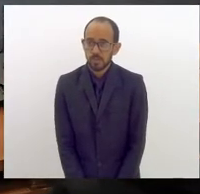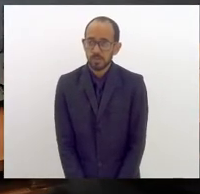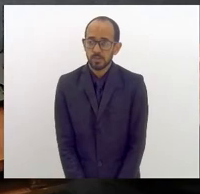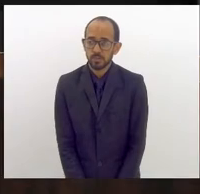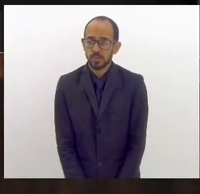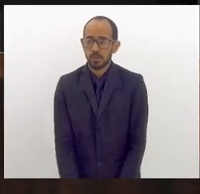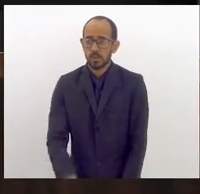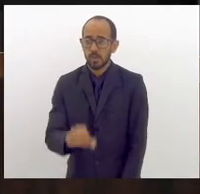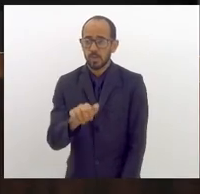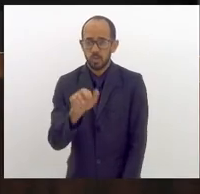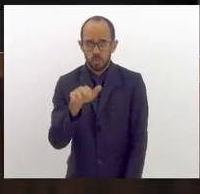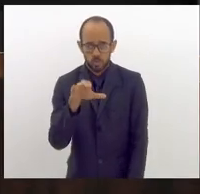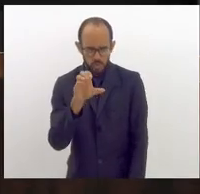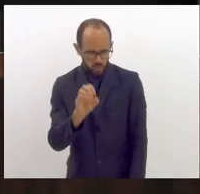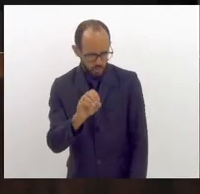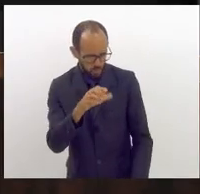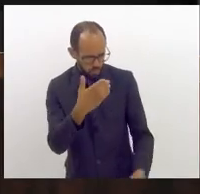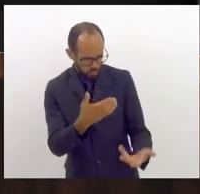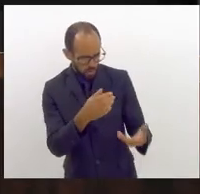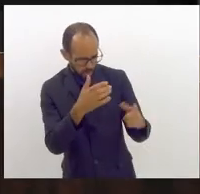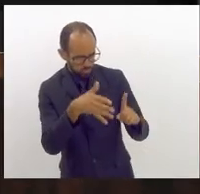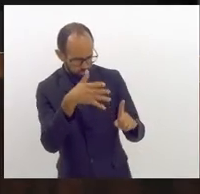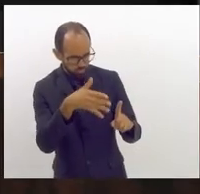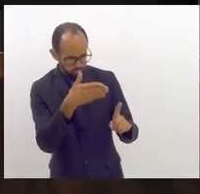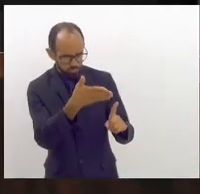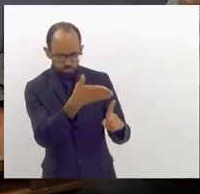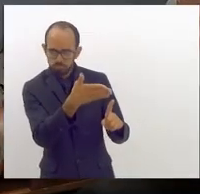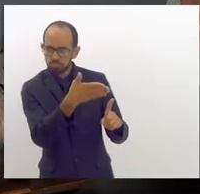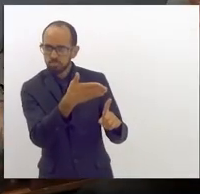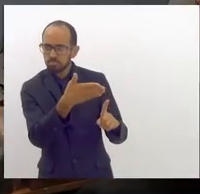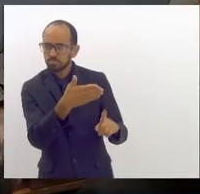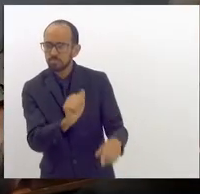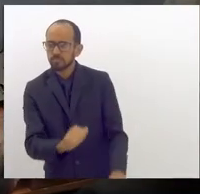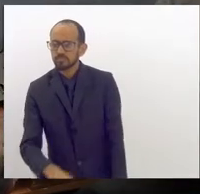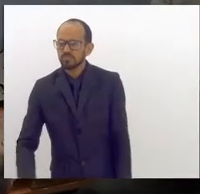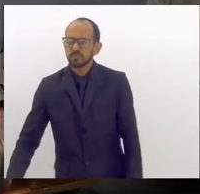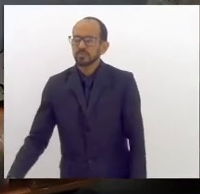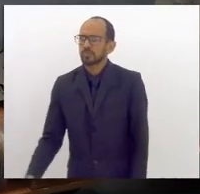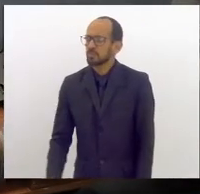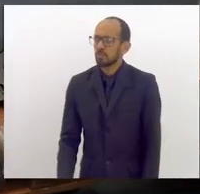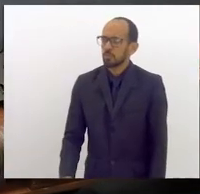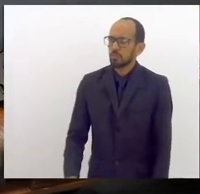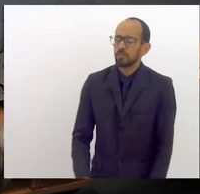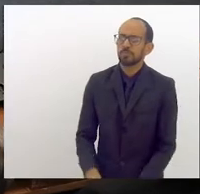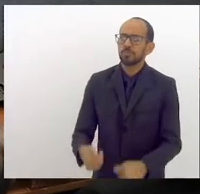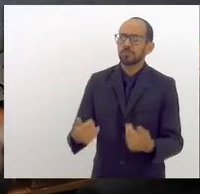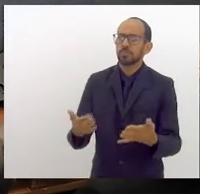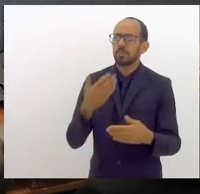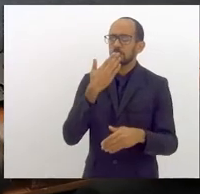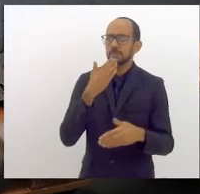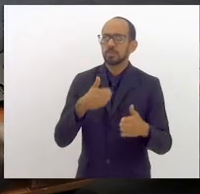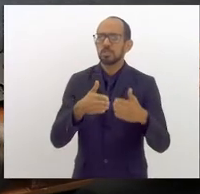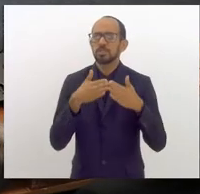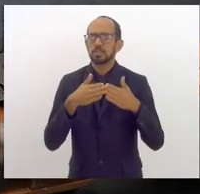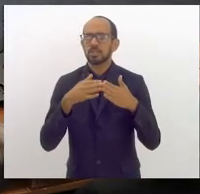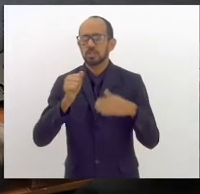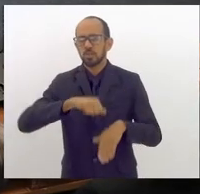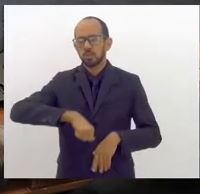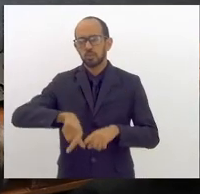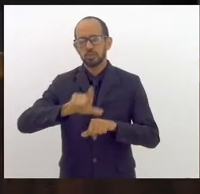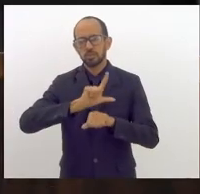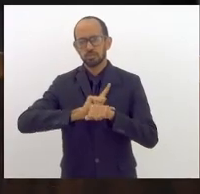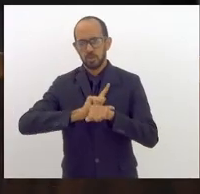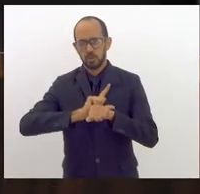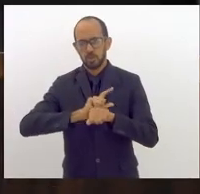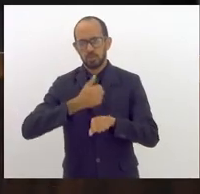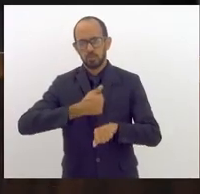Deputado Eurico Quer fazer alguma consideração eu vou pedir aqui licença ao deputado Luís Paulo primeiro orador